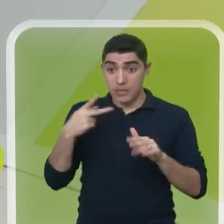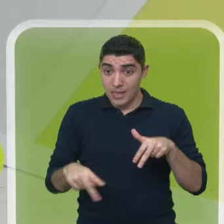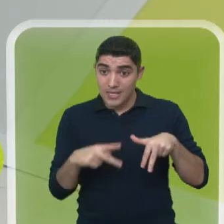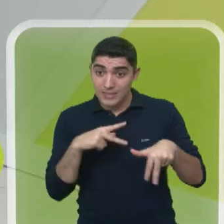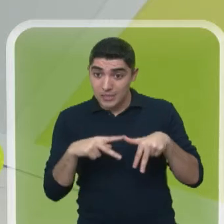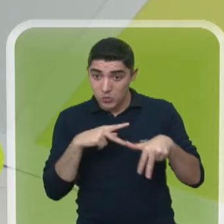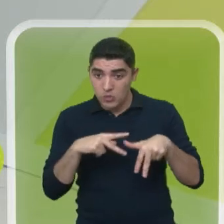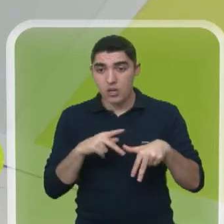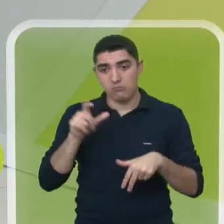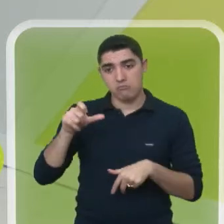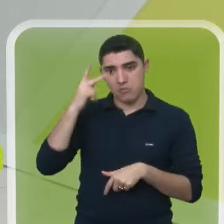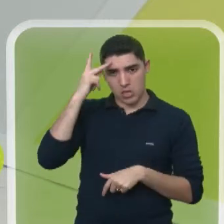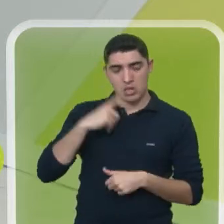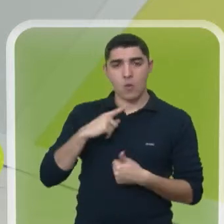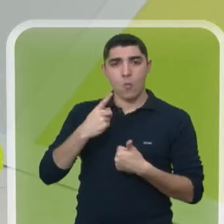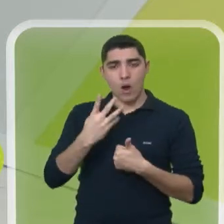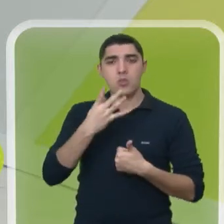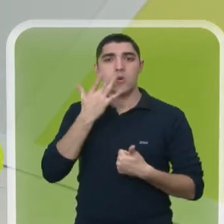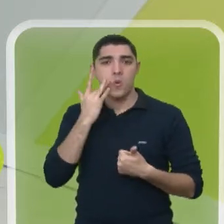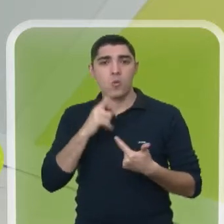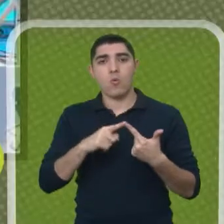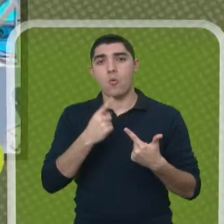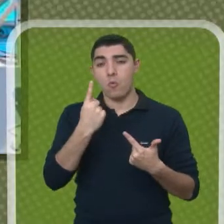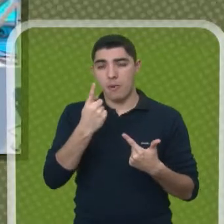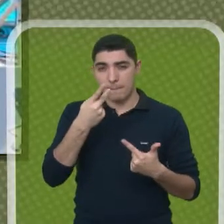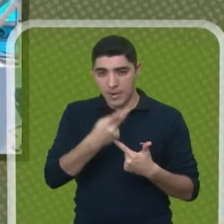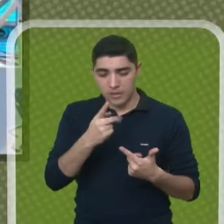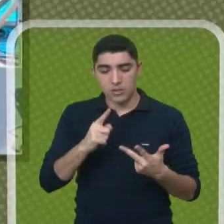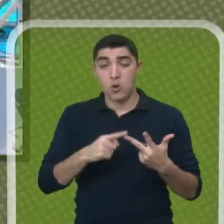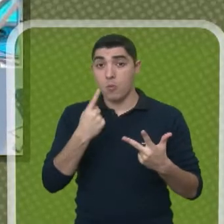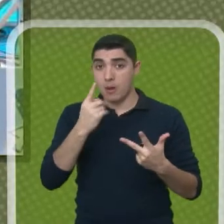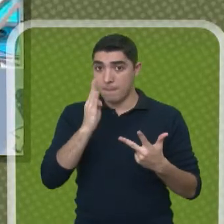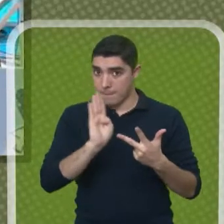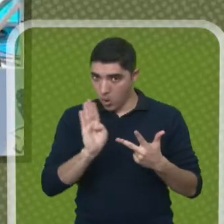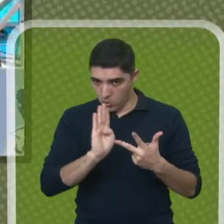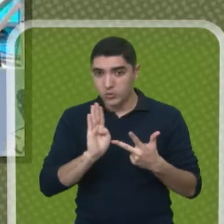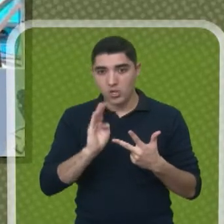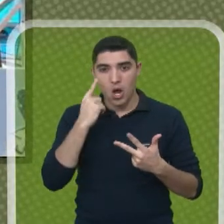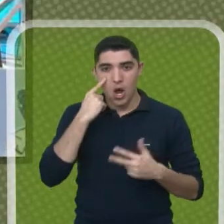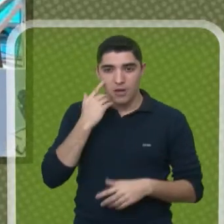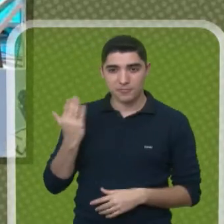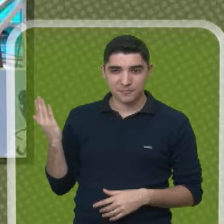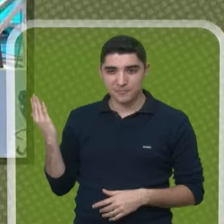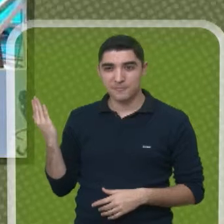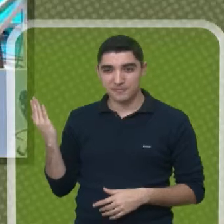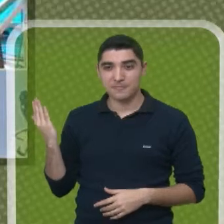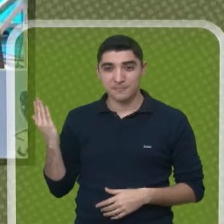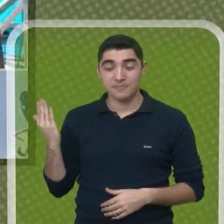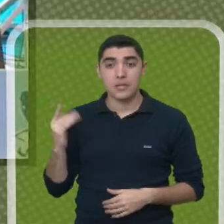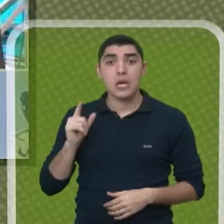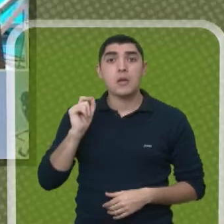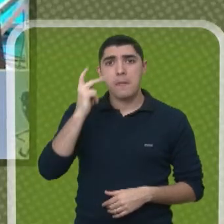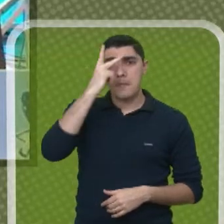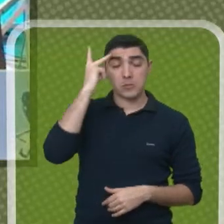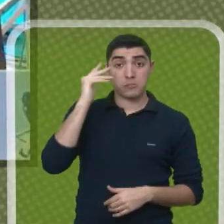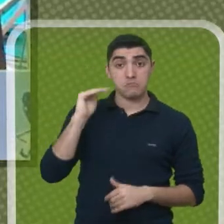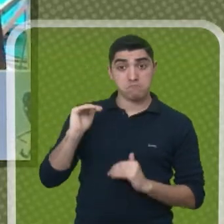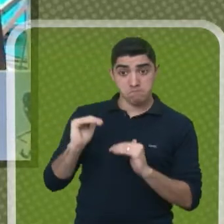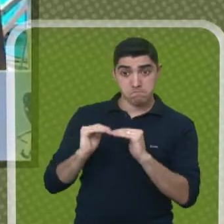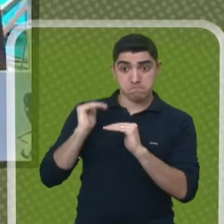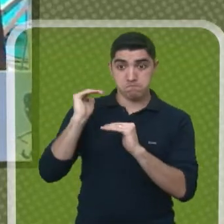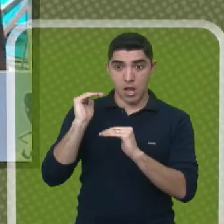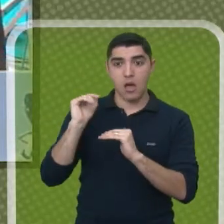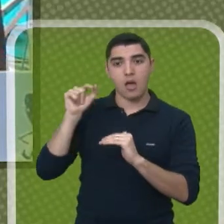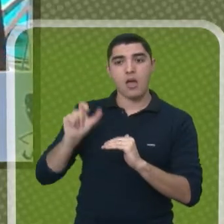4 medalhas de ouro, 1 de prata e 1 de bronze nas modalidades luta e ponsai. Você está vendo a galera aí, ó. O destaque na modalidade luta